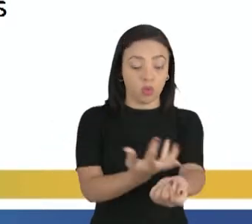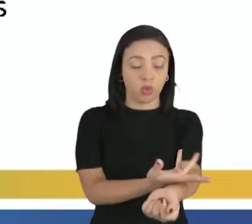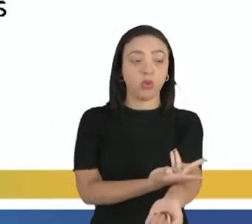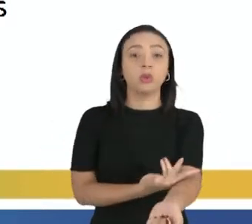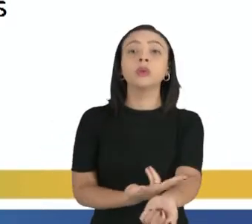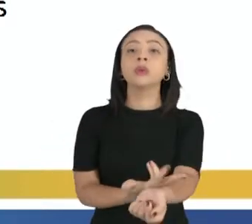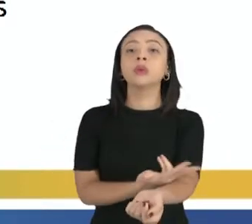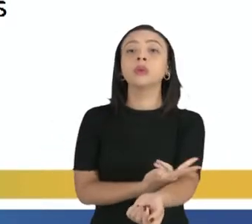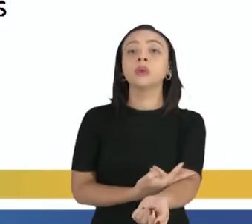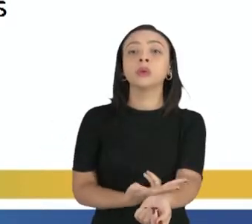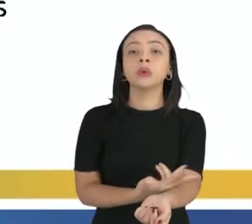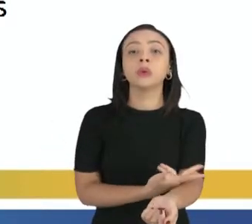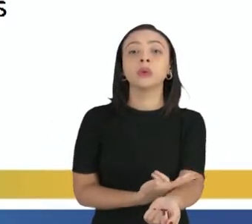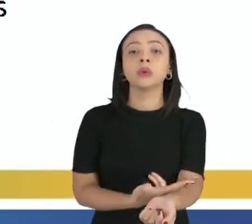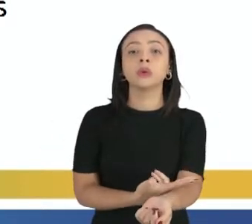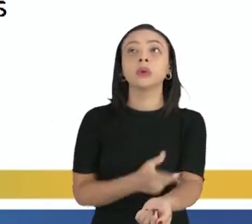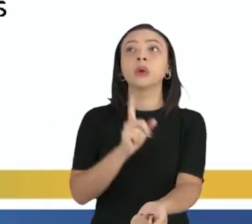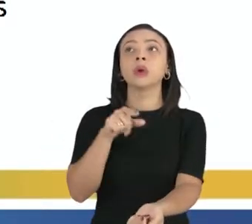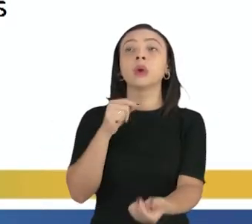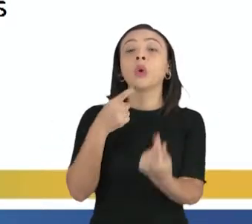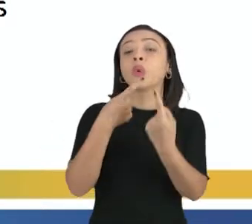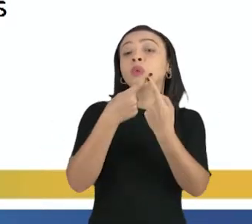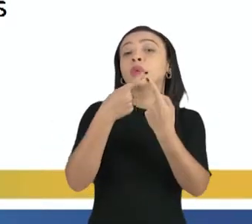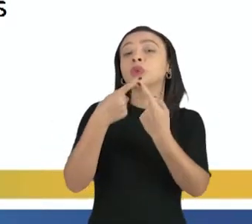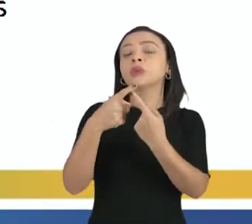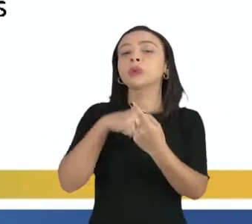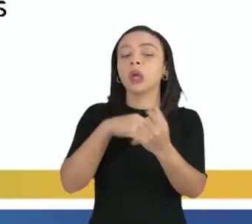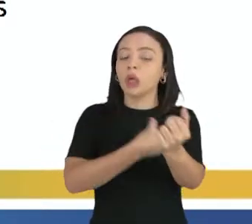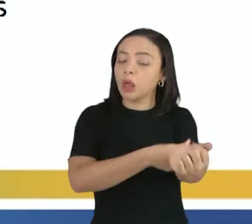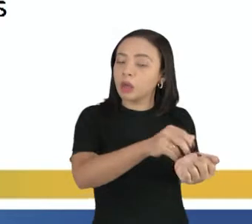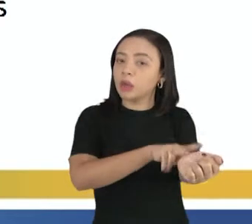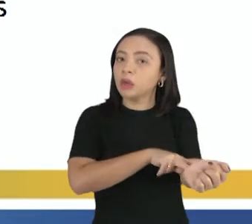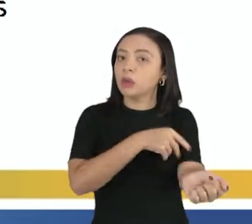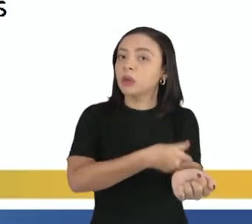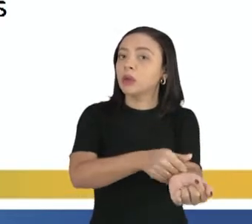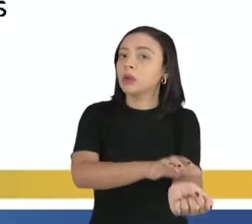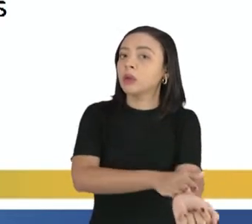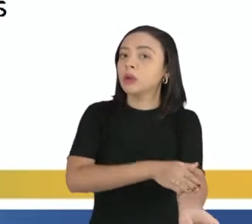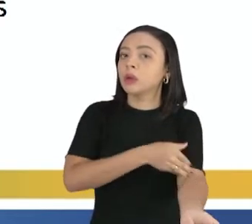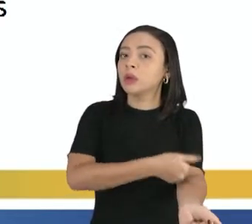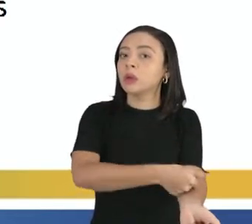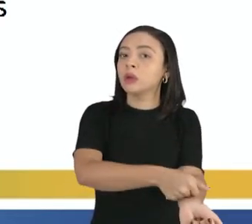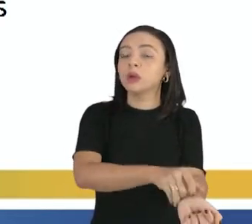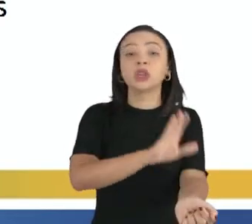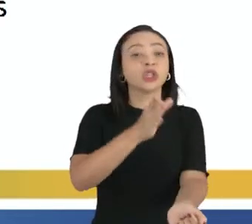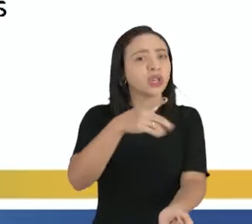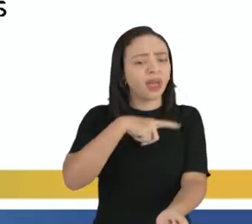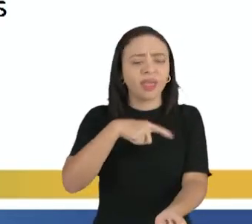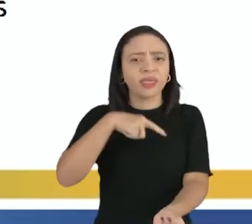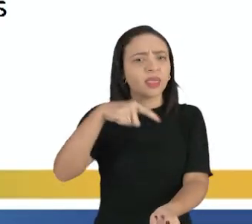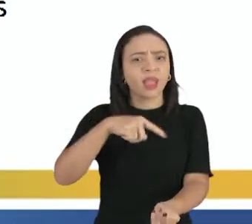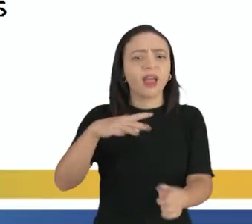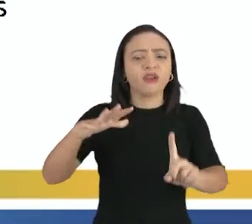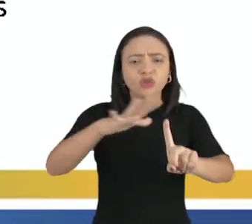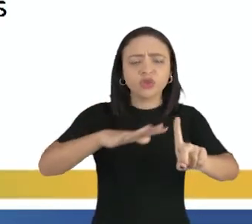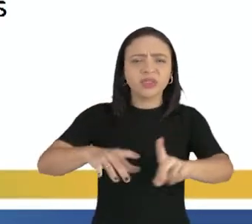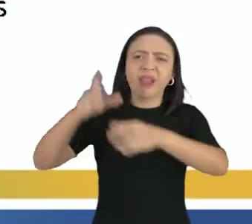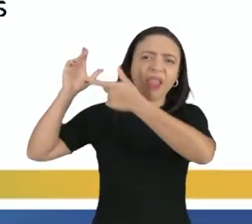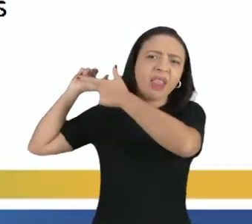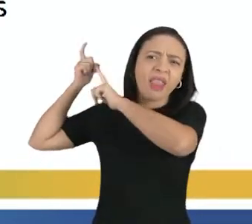corpo. A tatuagem, gente, é um tipo de pintura corporal que está presente na nossa civilização há muitos